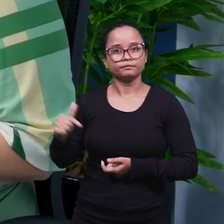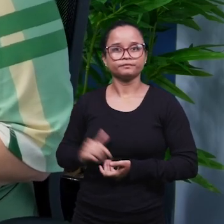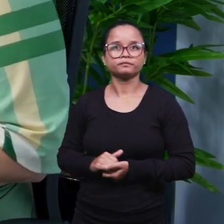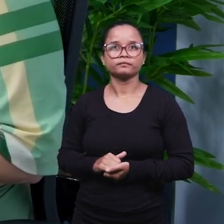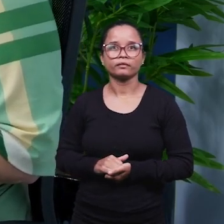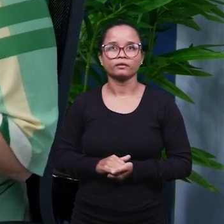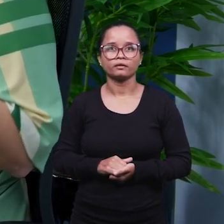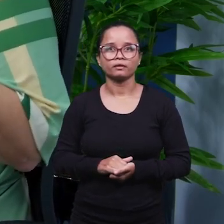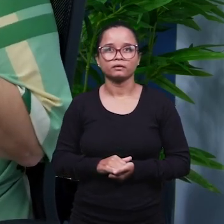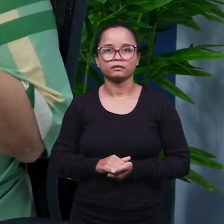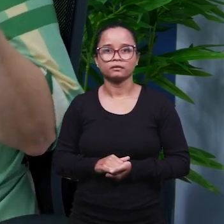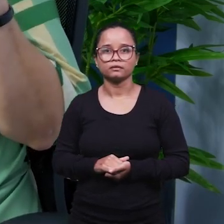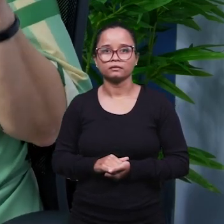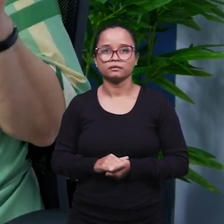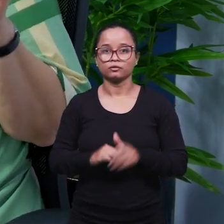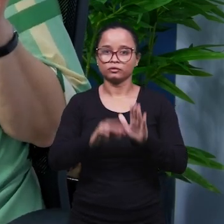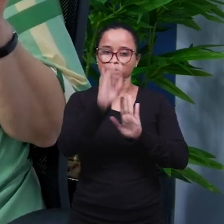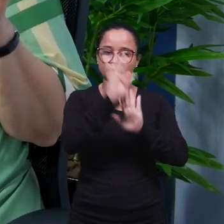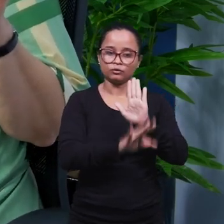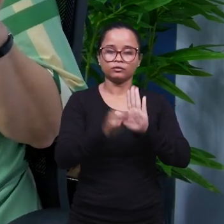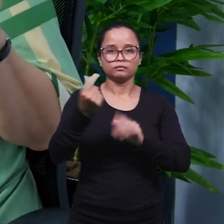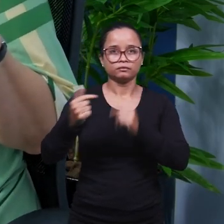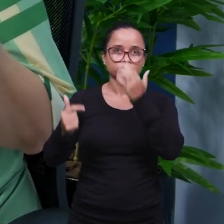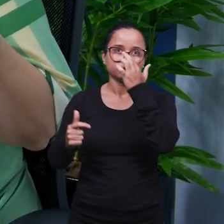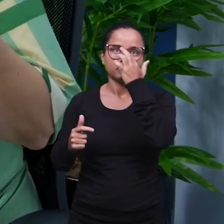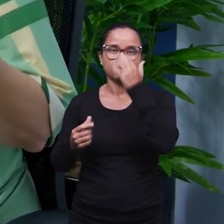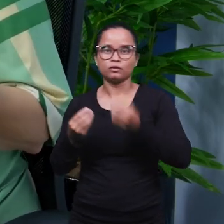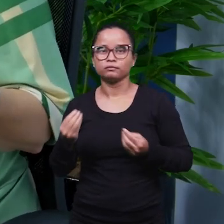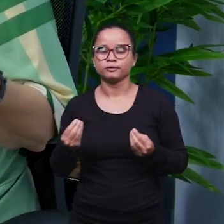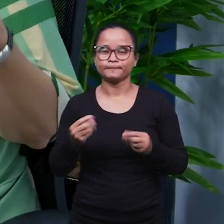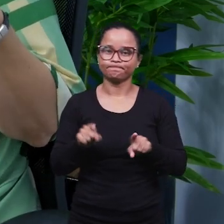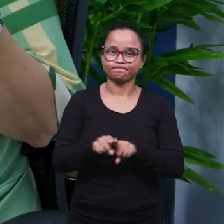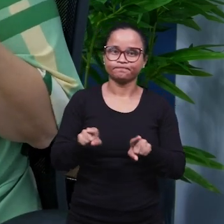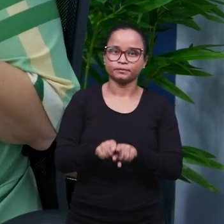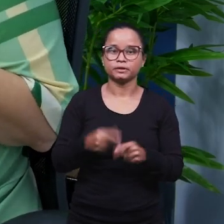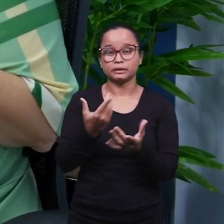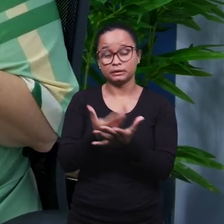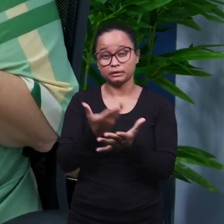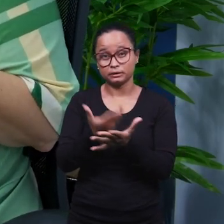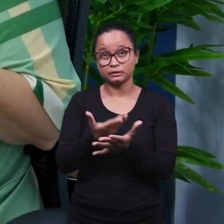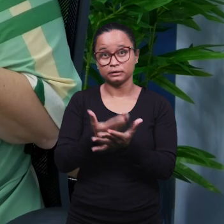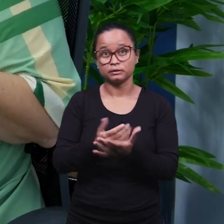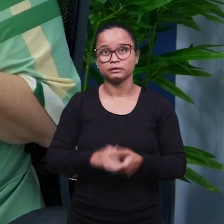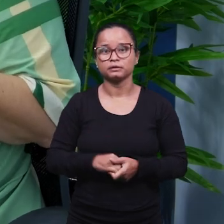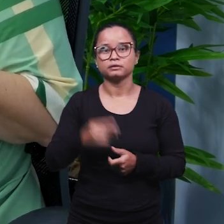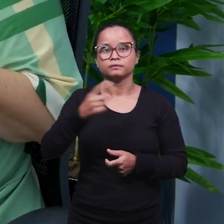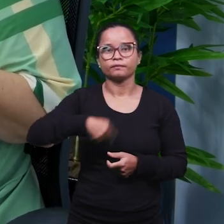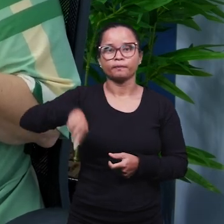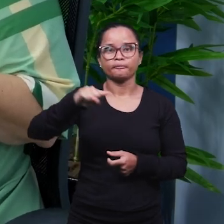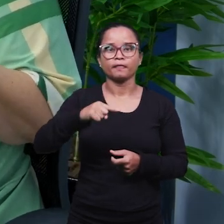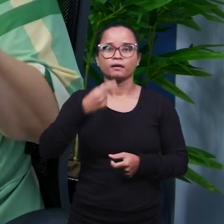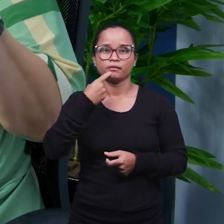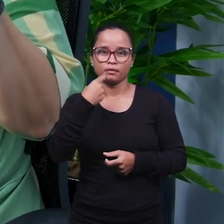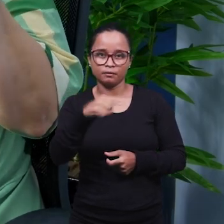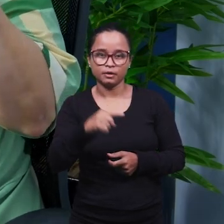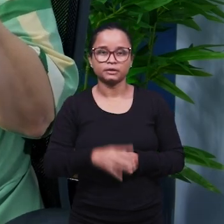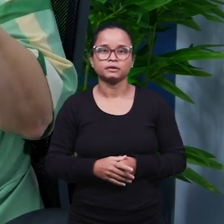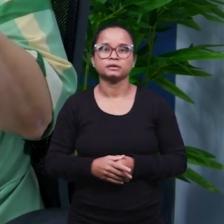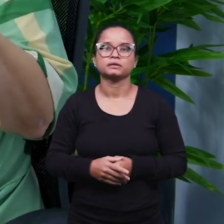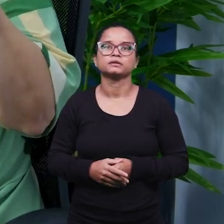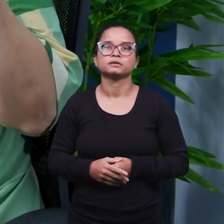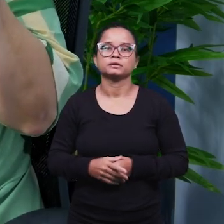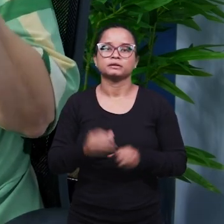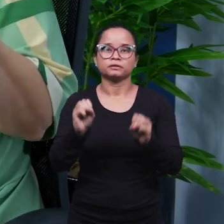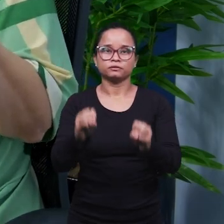tem o texto, assim como também na aula que nós recebemos semanalmente,